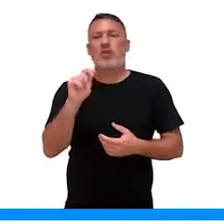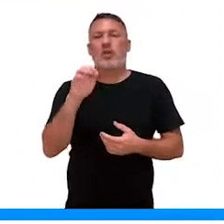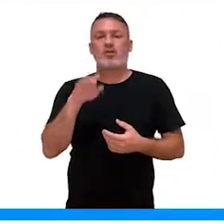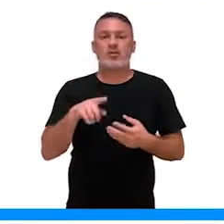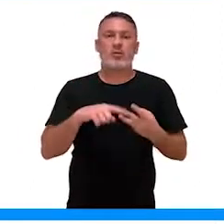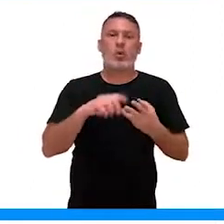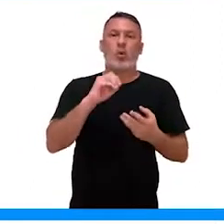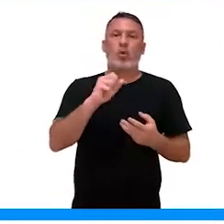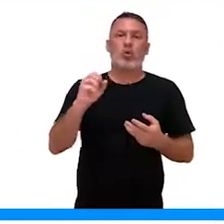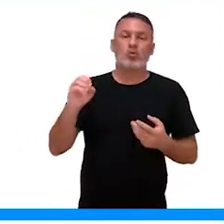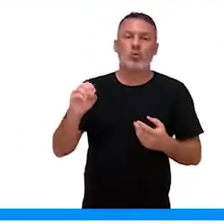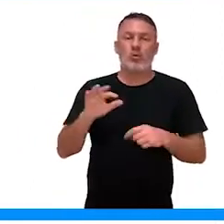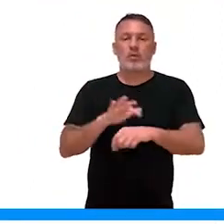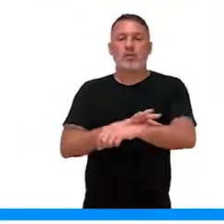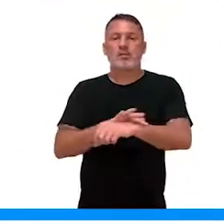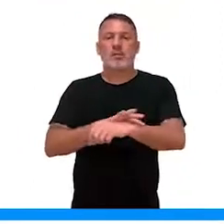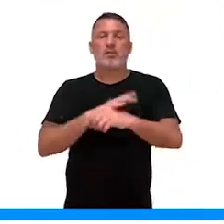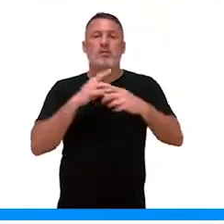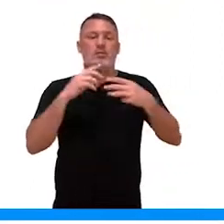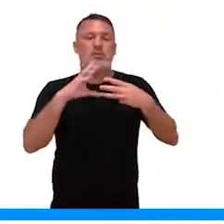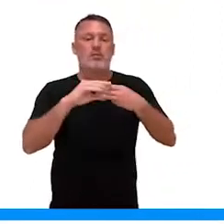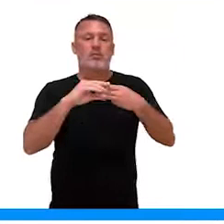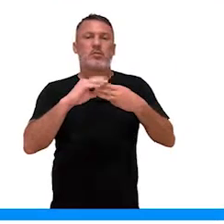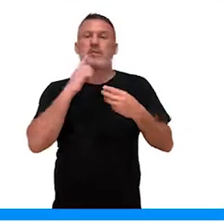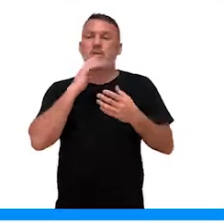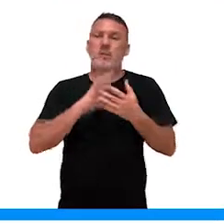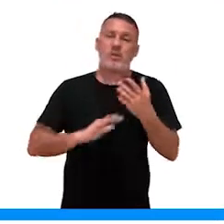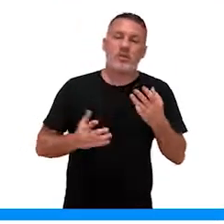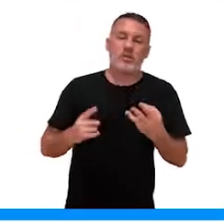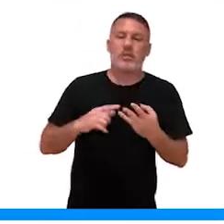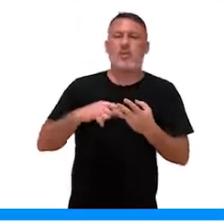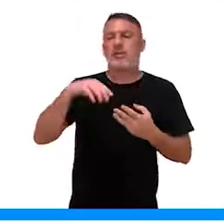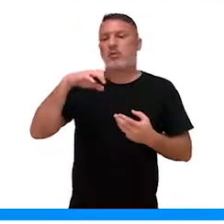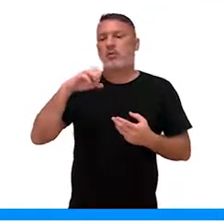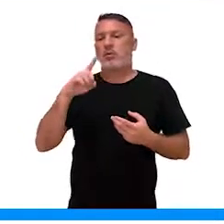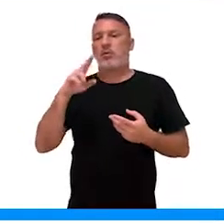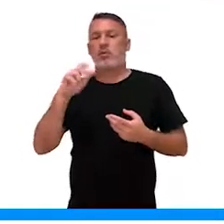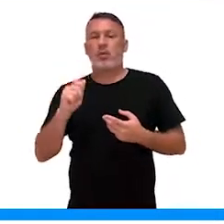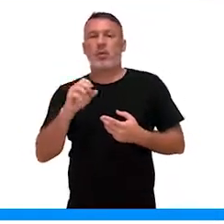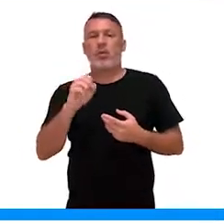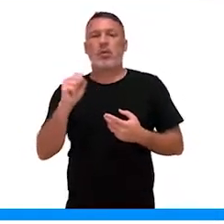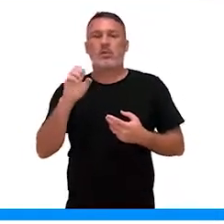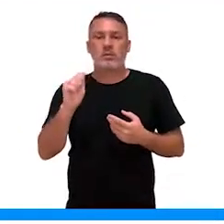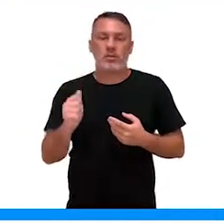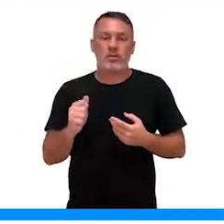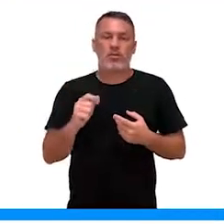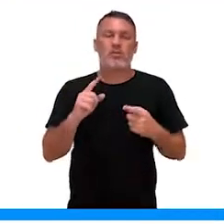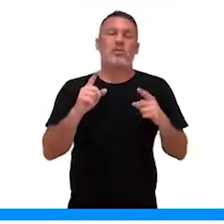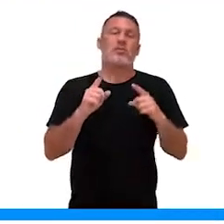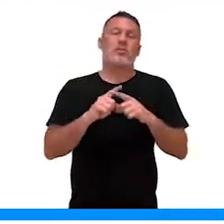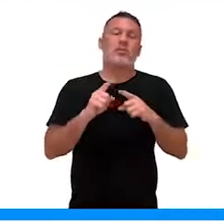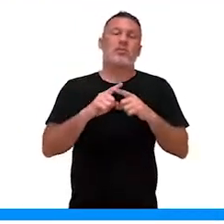ossos, tecidos conjuntivos, sangue, medula óssea, toda aquela parte de